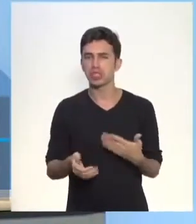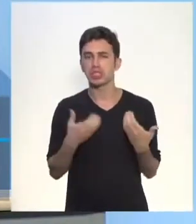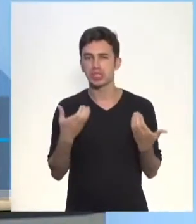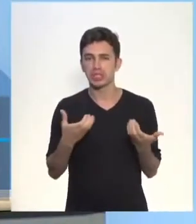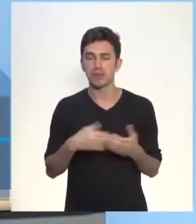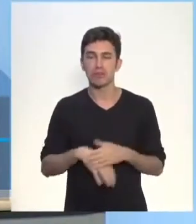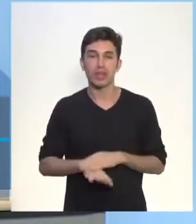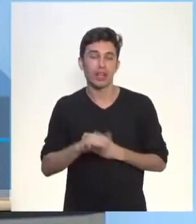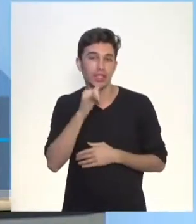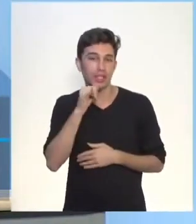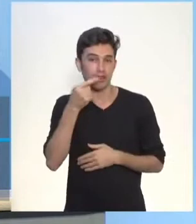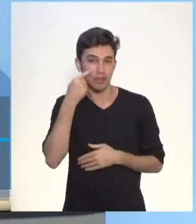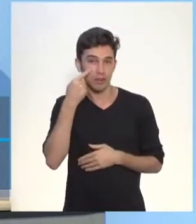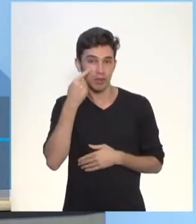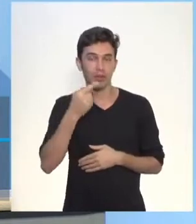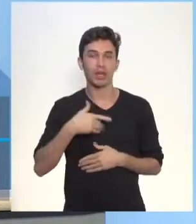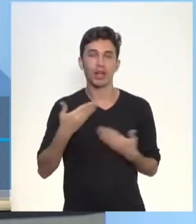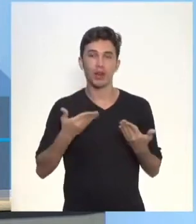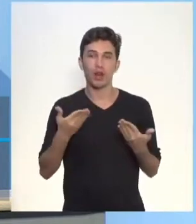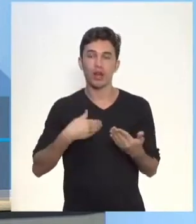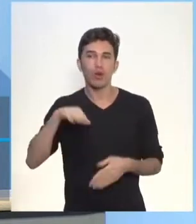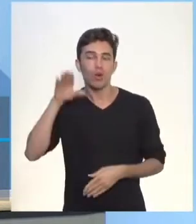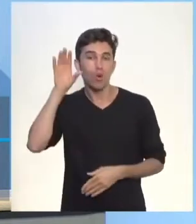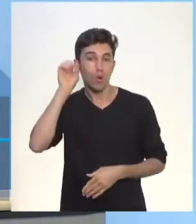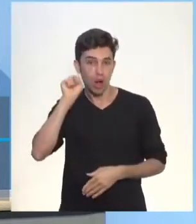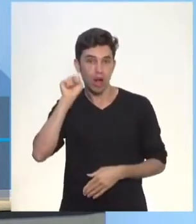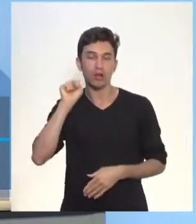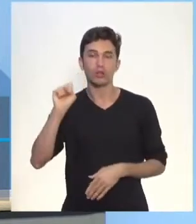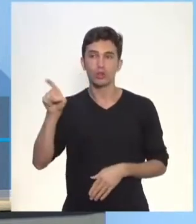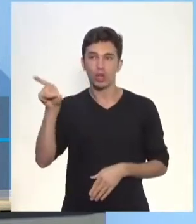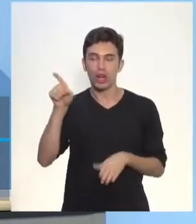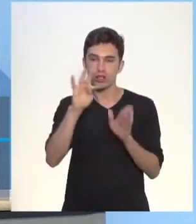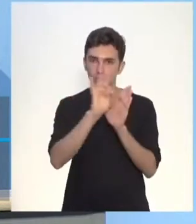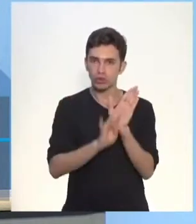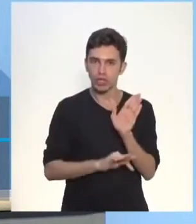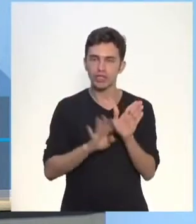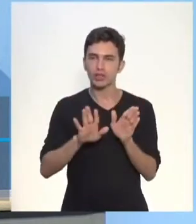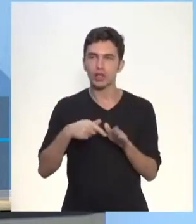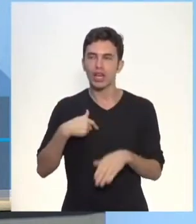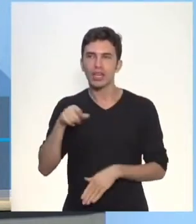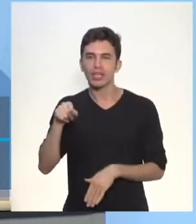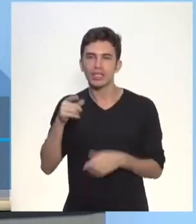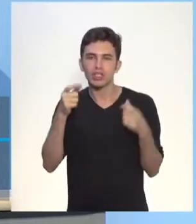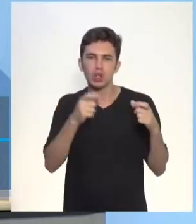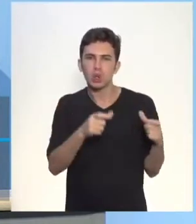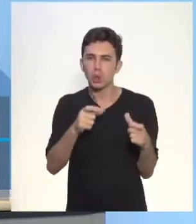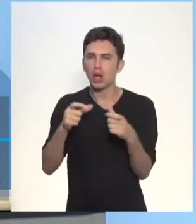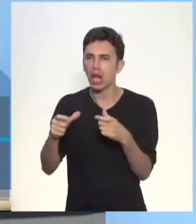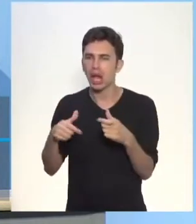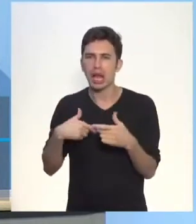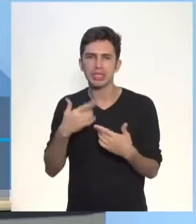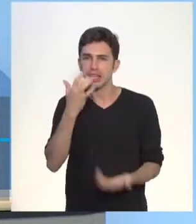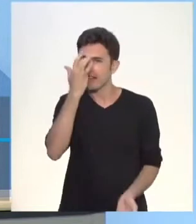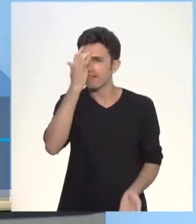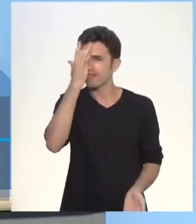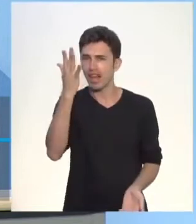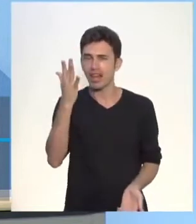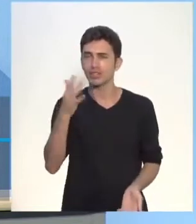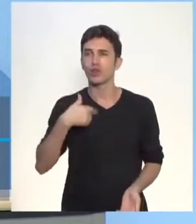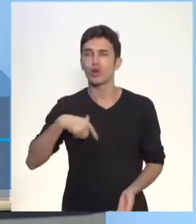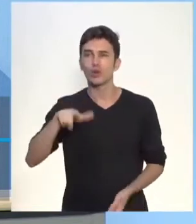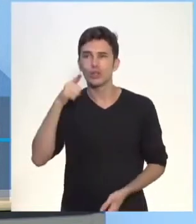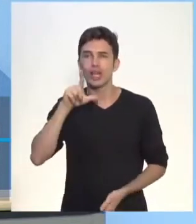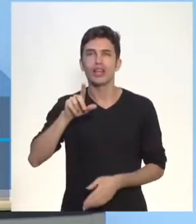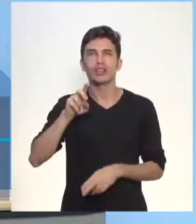em áudio. E por que em áudio? Porque assim nós temos a facilidade de, em qualquer momento, utilizar ou ouvir